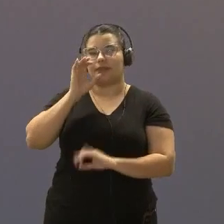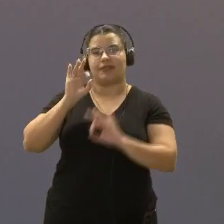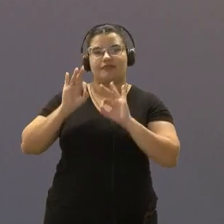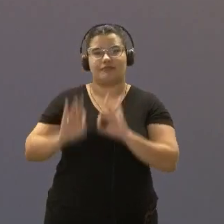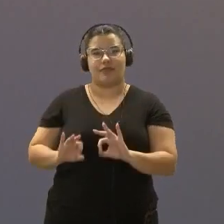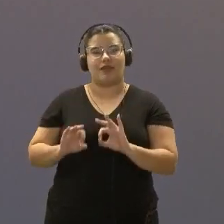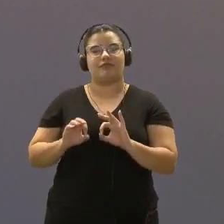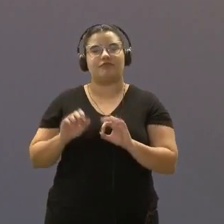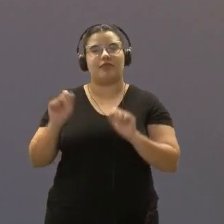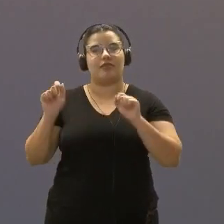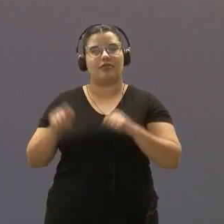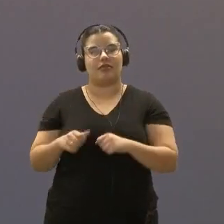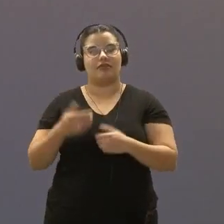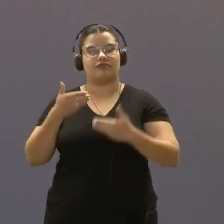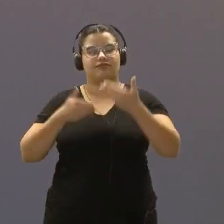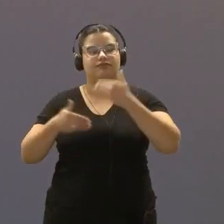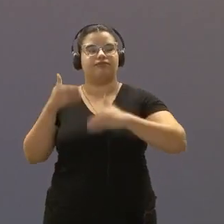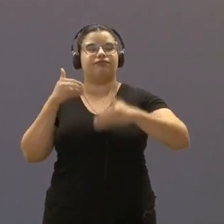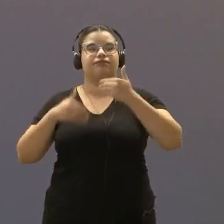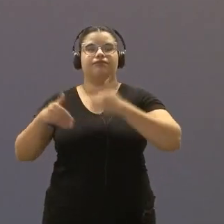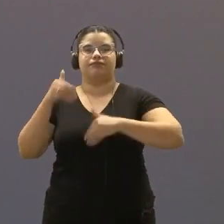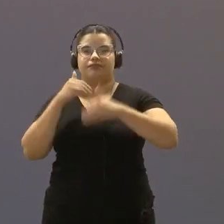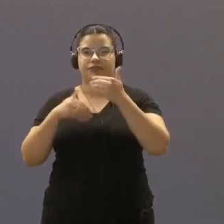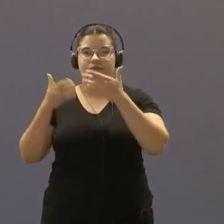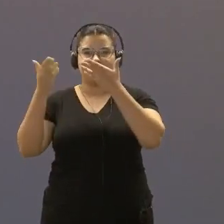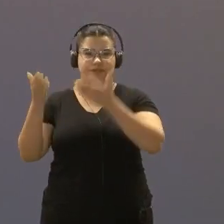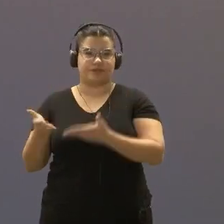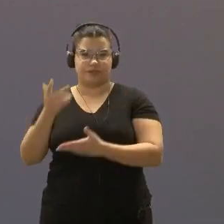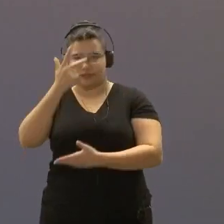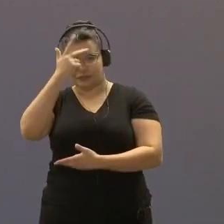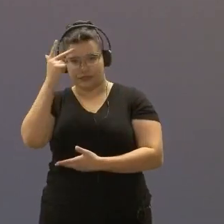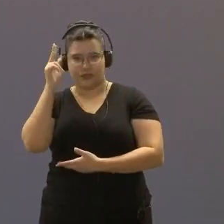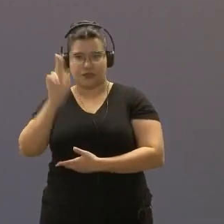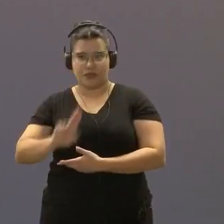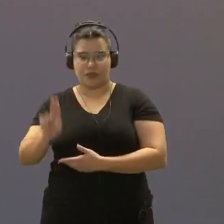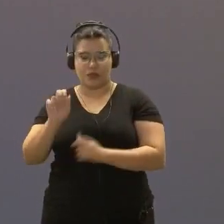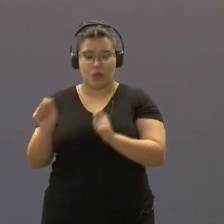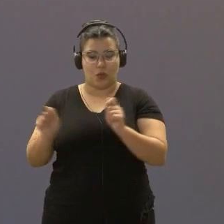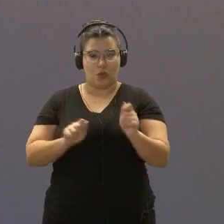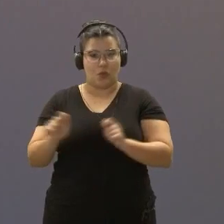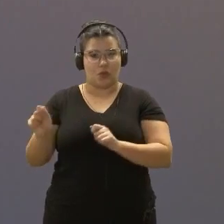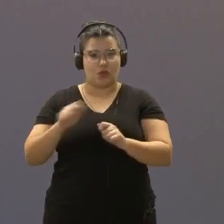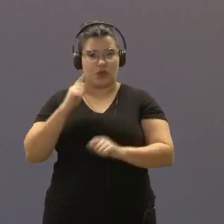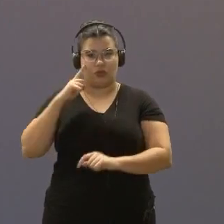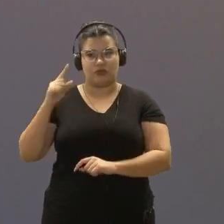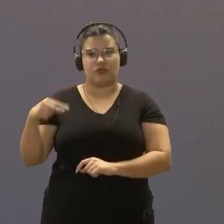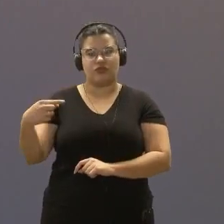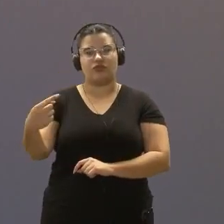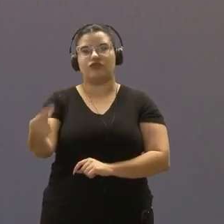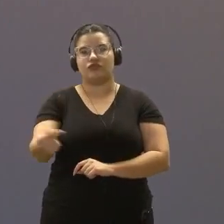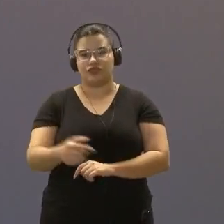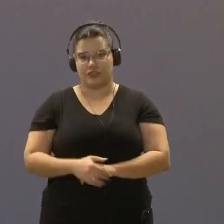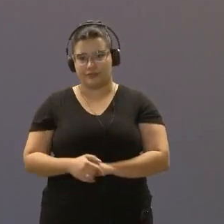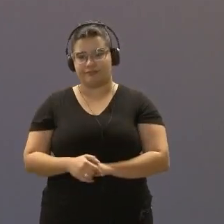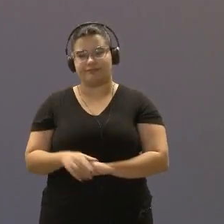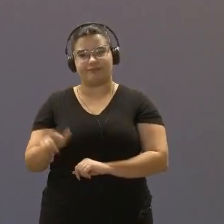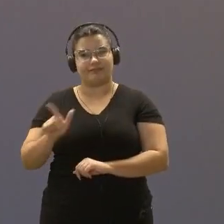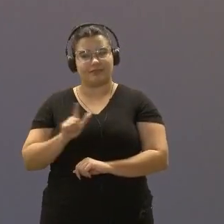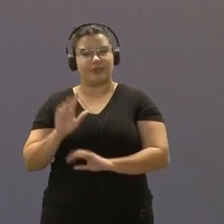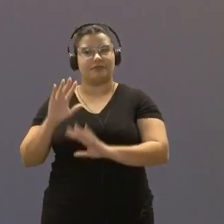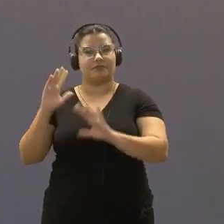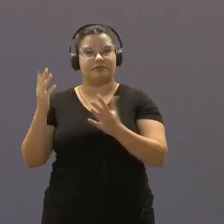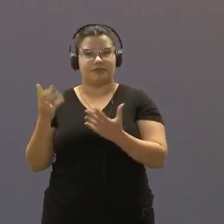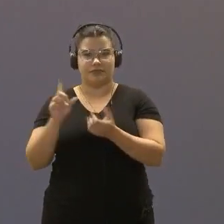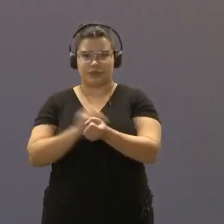se torna um armamentário terapêutico para esse paciente no melhor controle do seu dia a dia, quando ele tem diabetes.